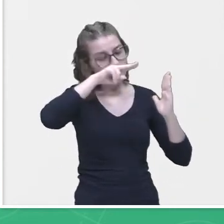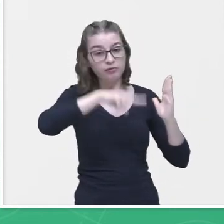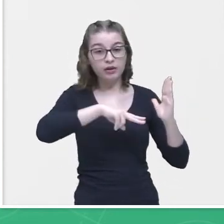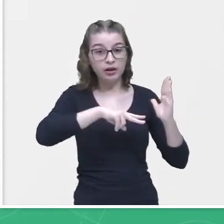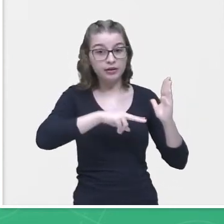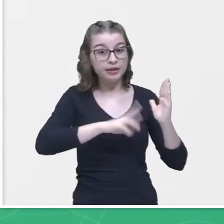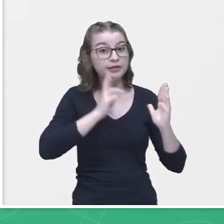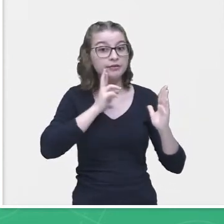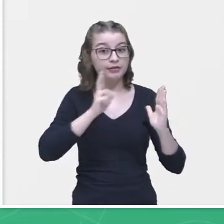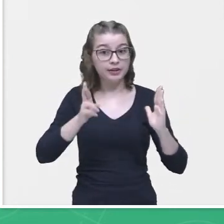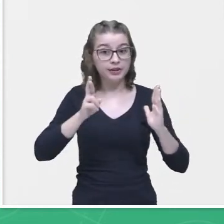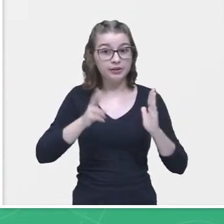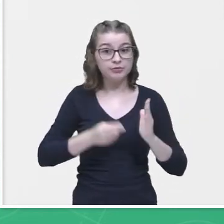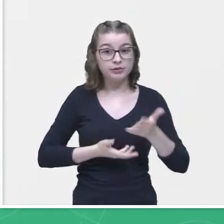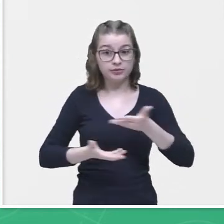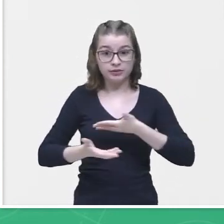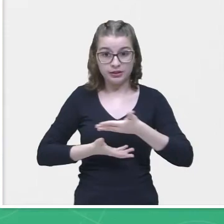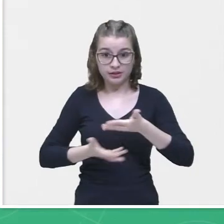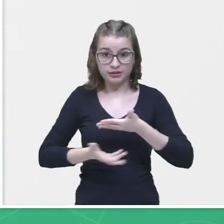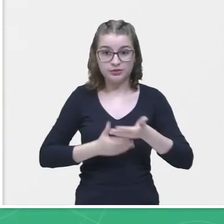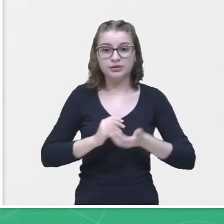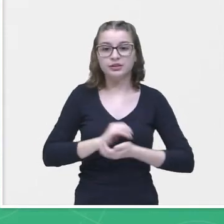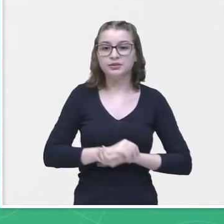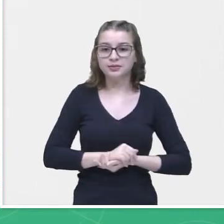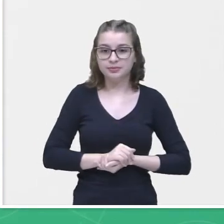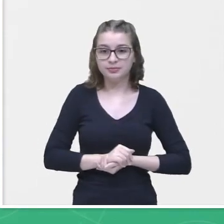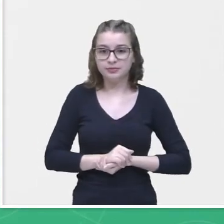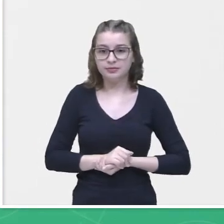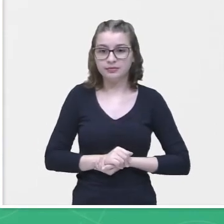vai responder. Daqui a pouco nós nos encontramos. Até já.